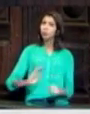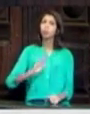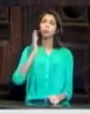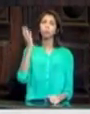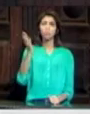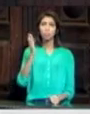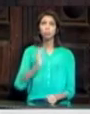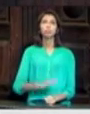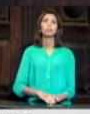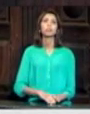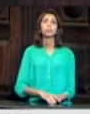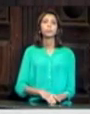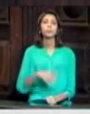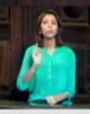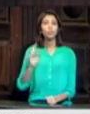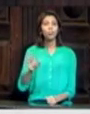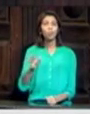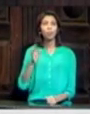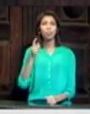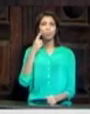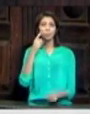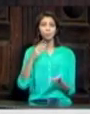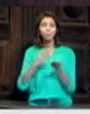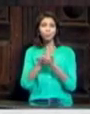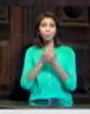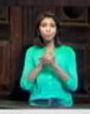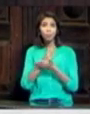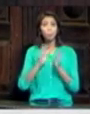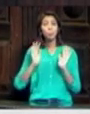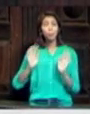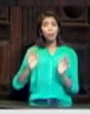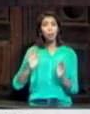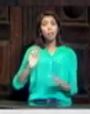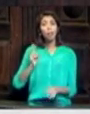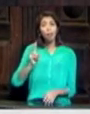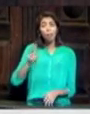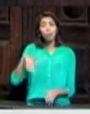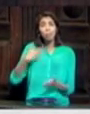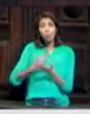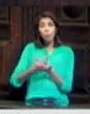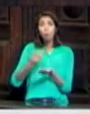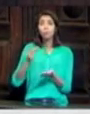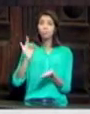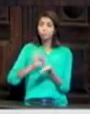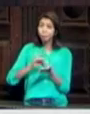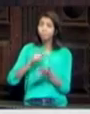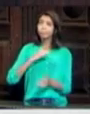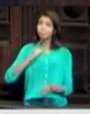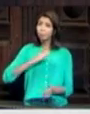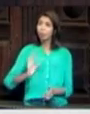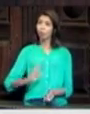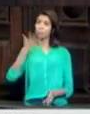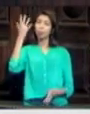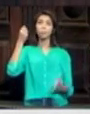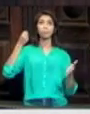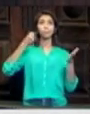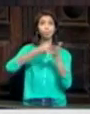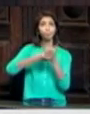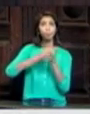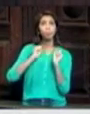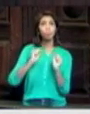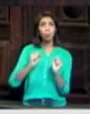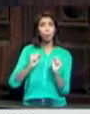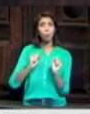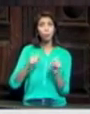minimizada com a divisória metálica, mas ainda é uma realidade os acidentes nas estradas brasileiras. E